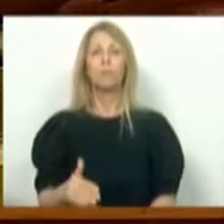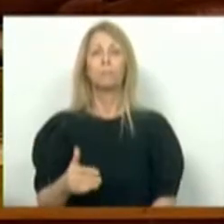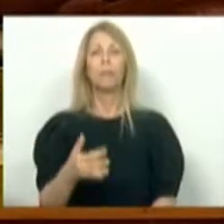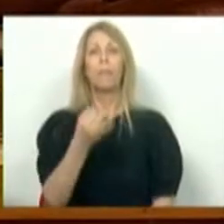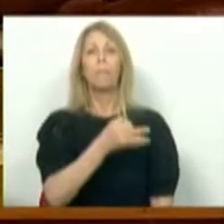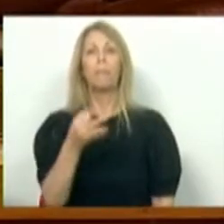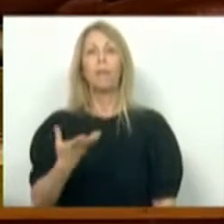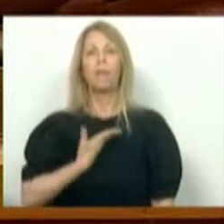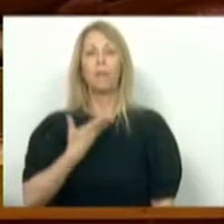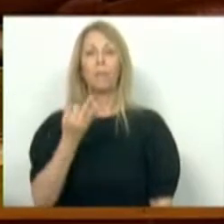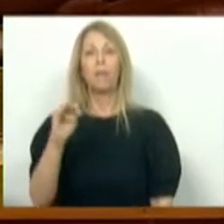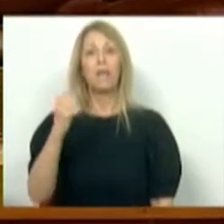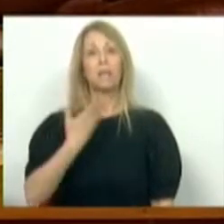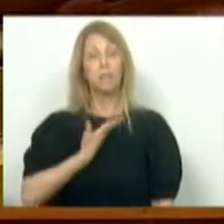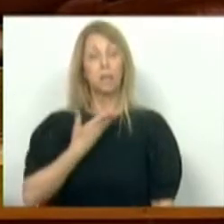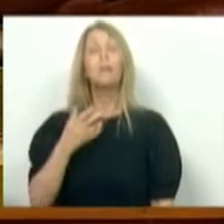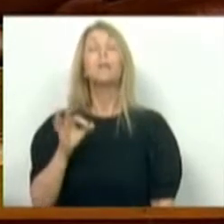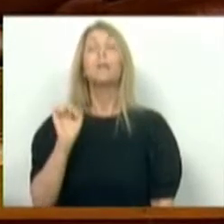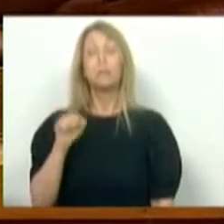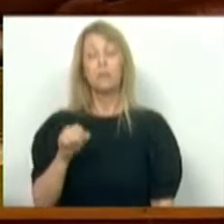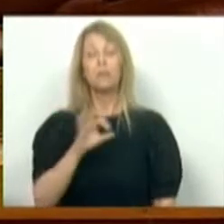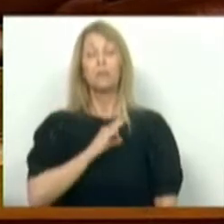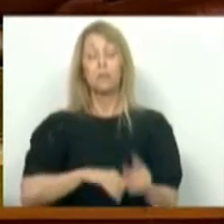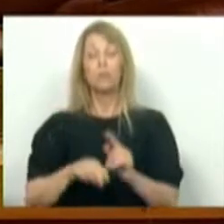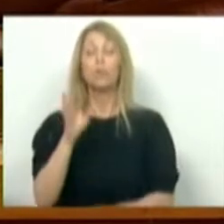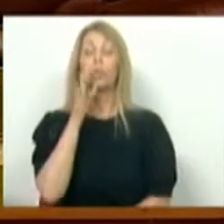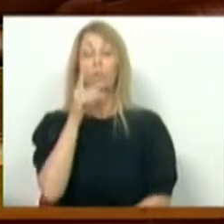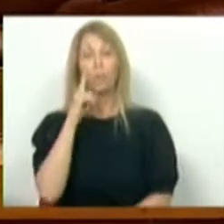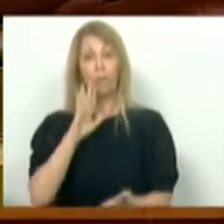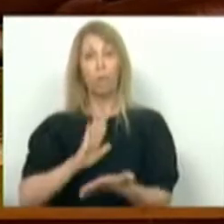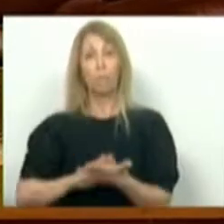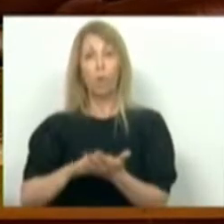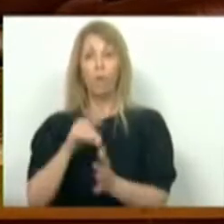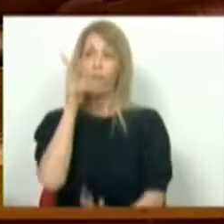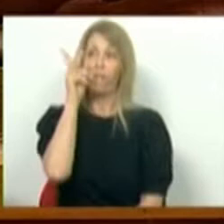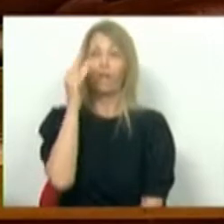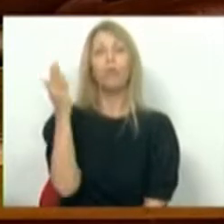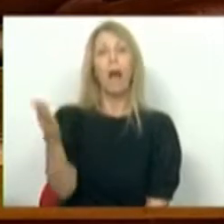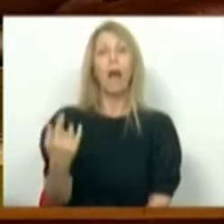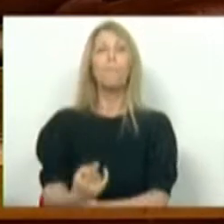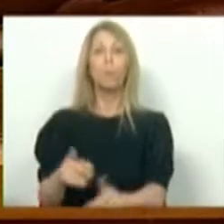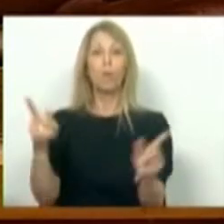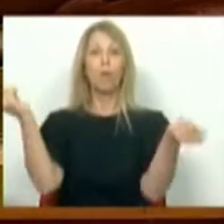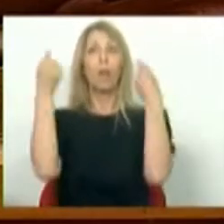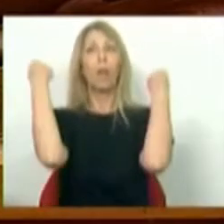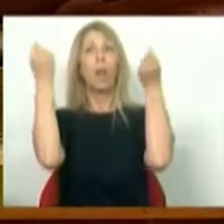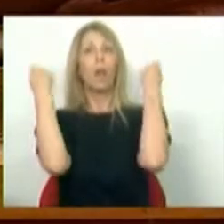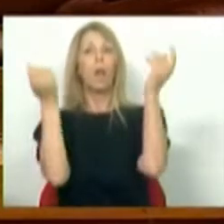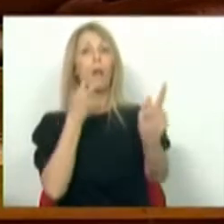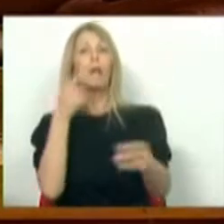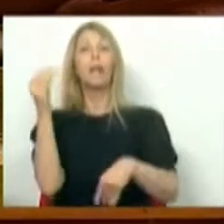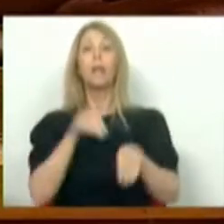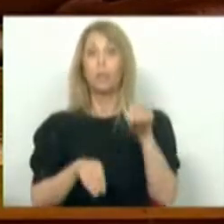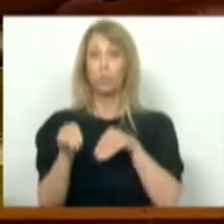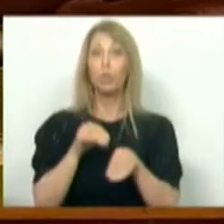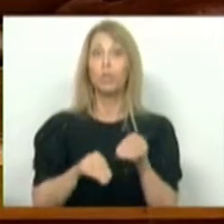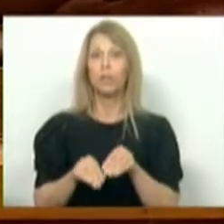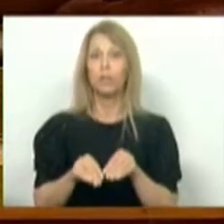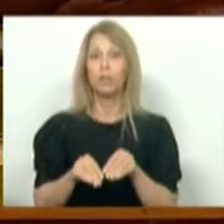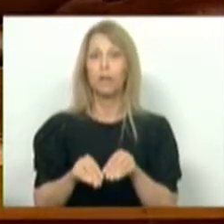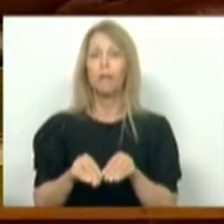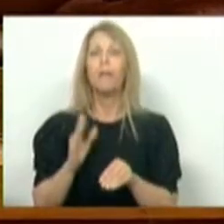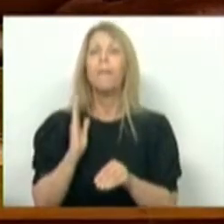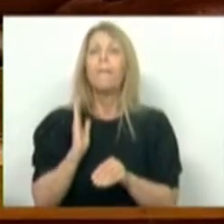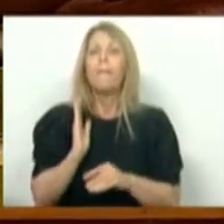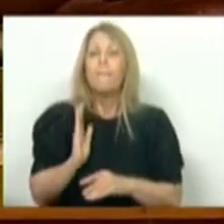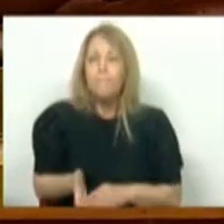PPD-PSD. Sim, senhores deputados, prova de vida porque isto do populismo eleitoralista tem que ser